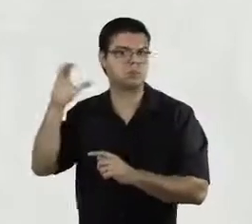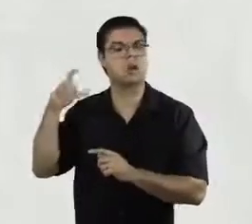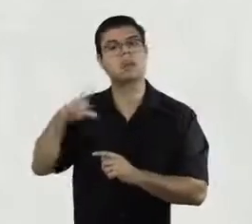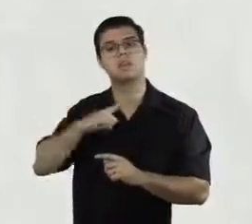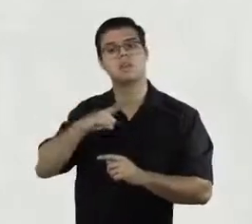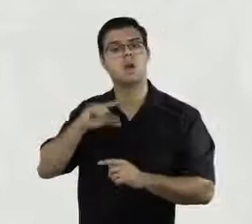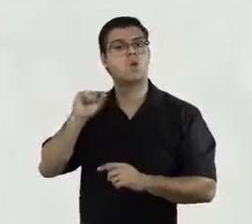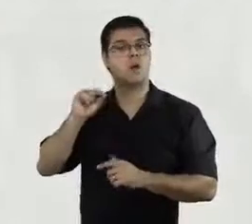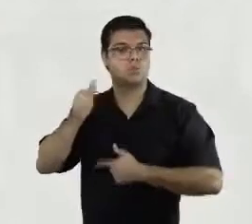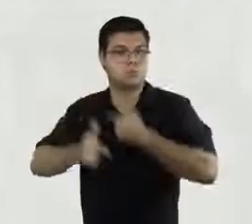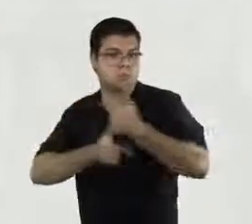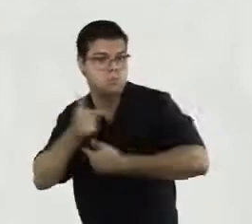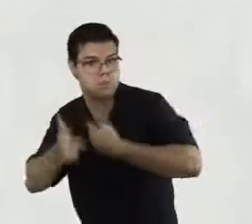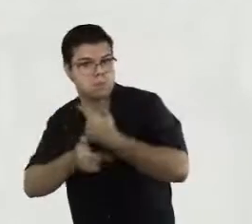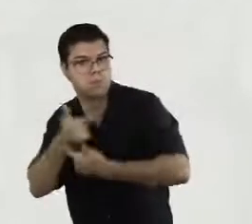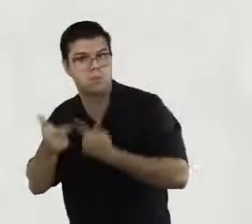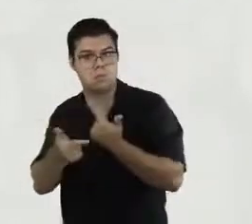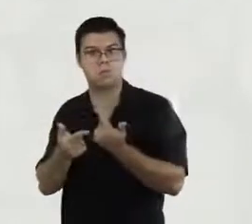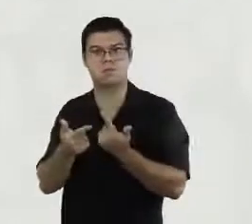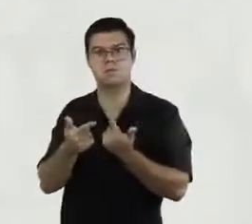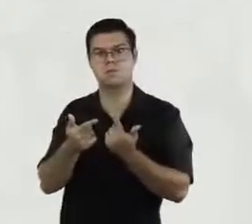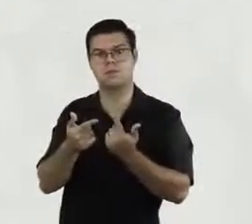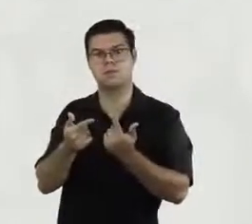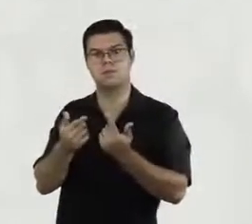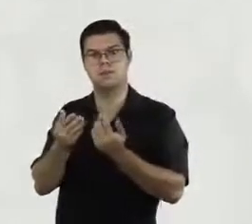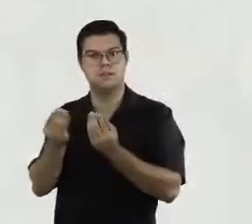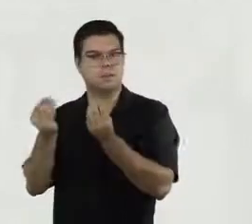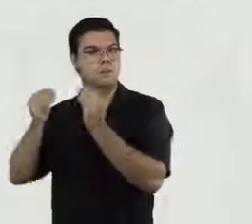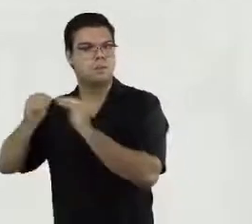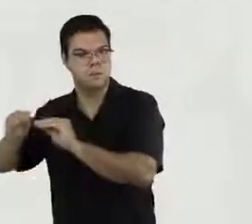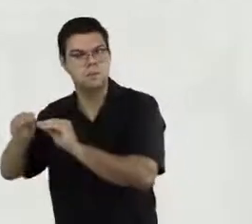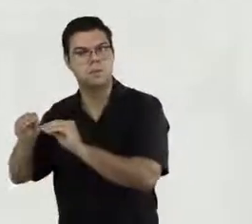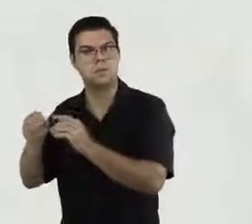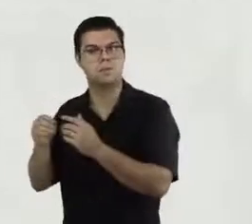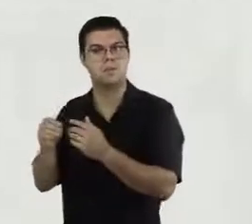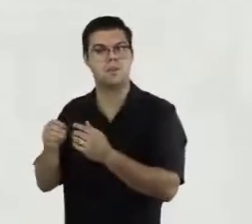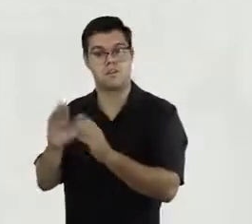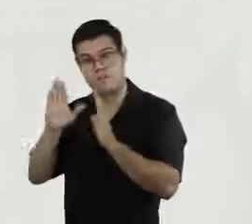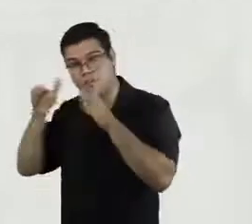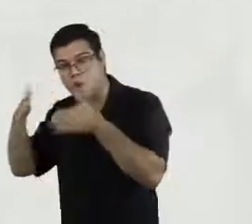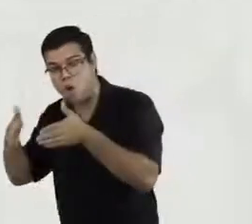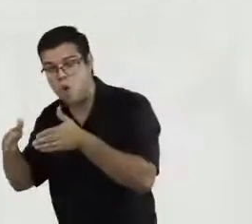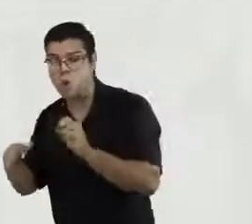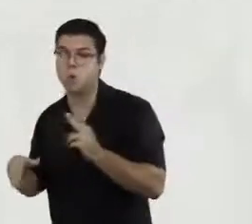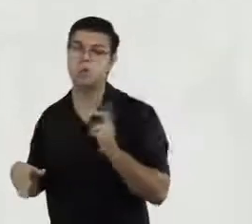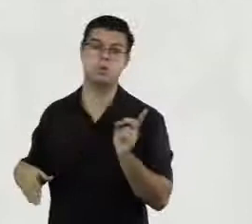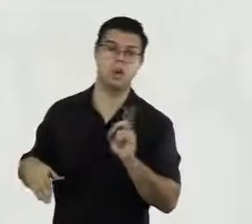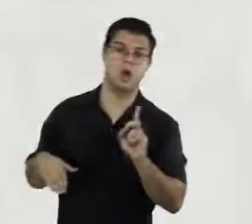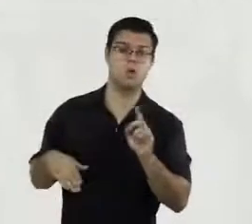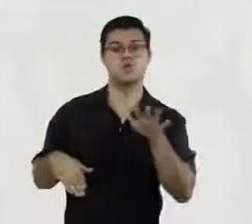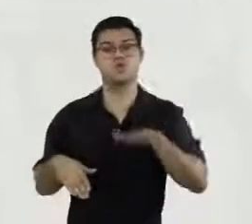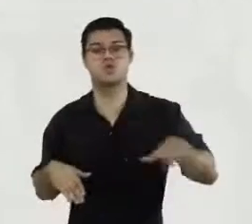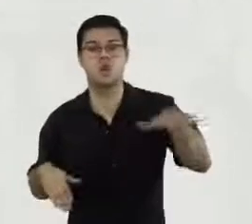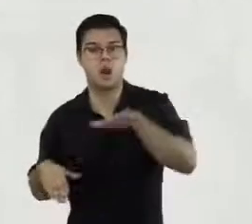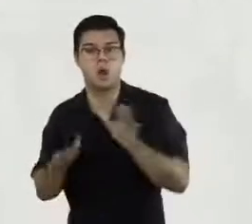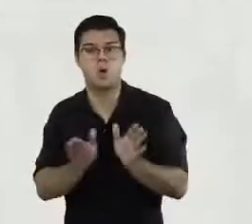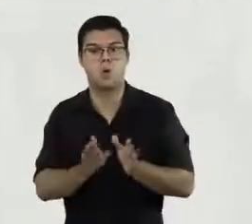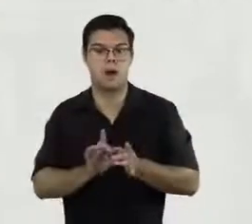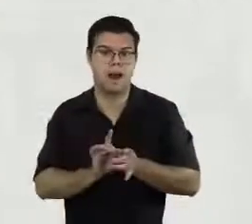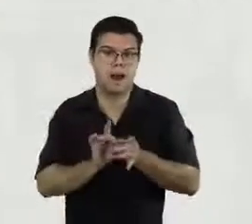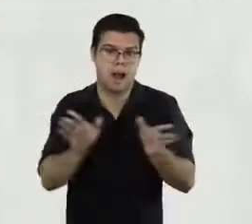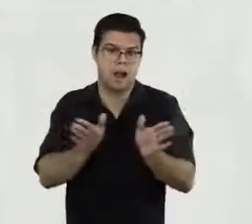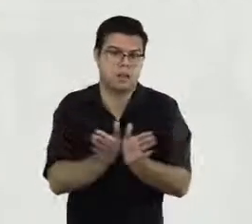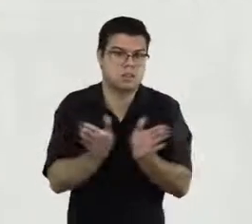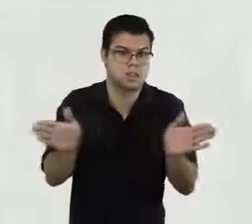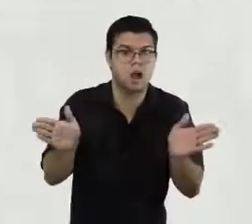de indexação, resumo, bases de dados bibliográficas especializadas ou não gerais, de acesso aberto,